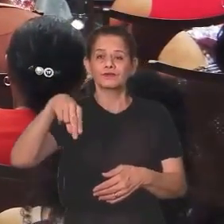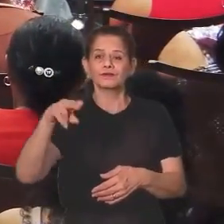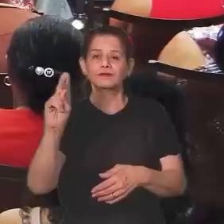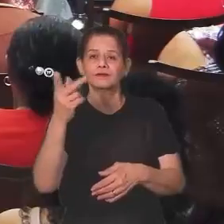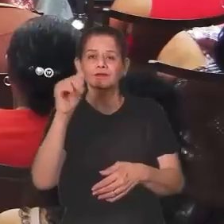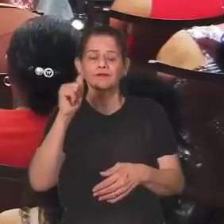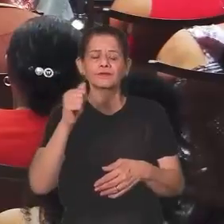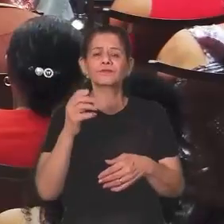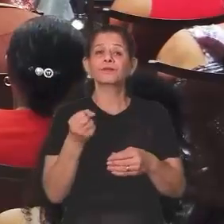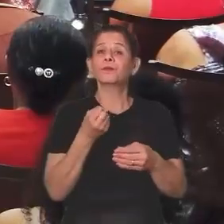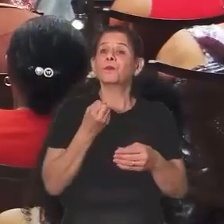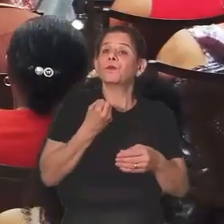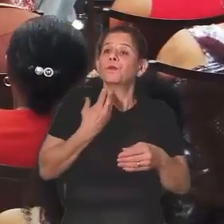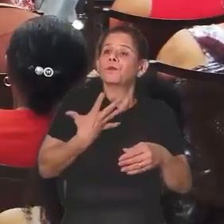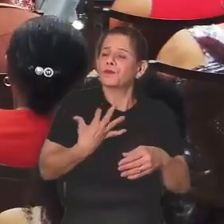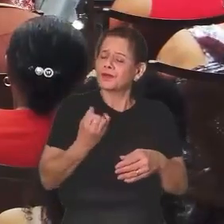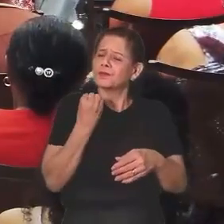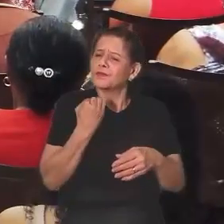quanto